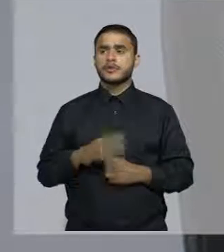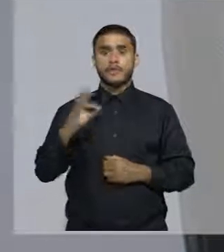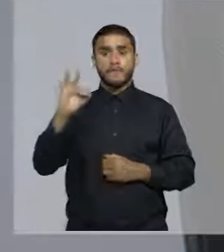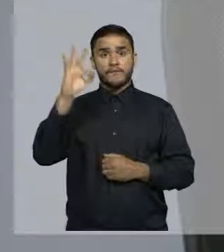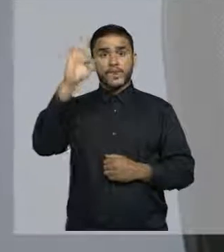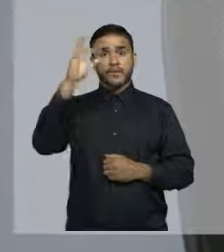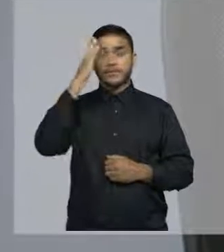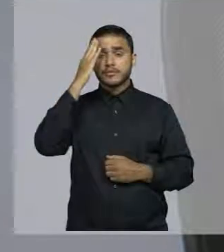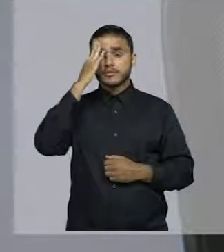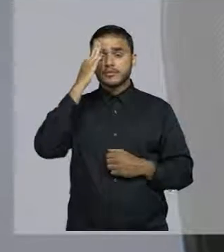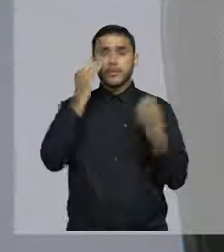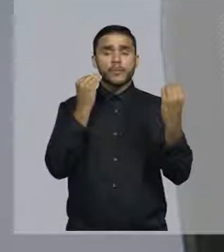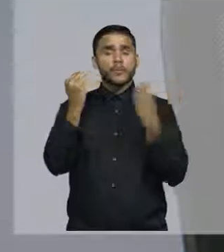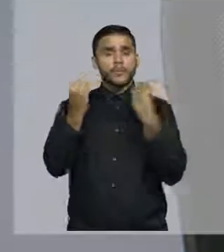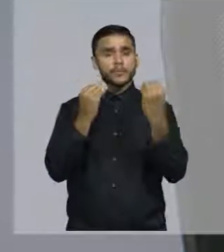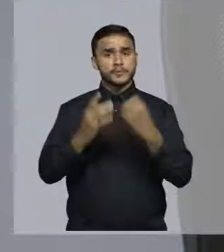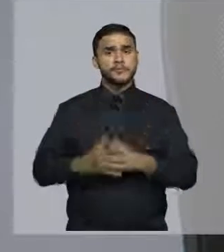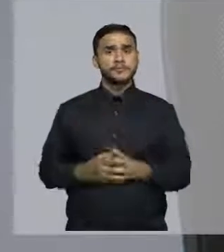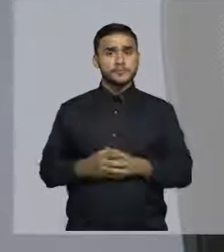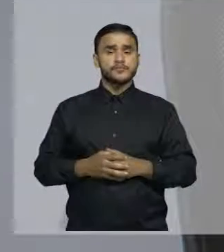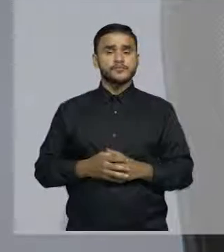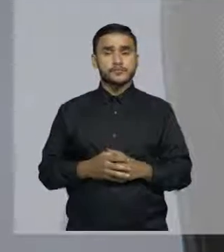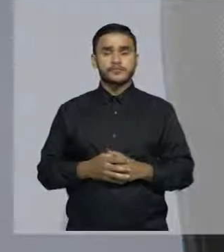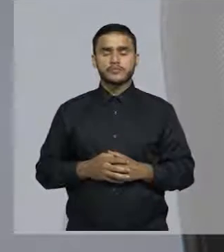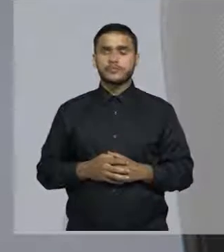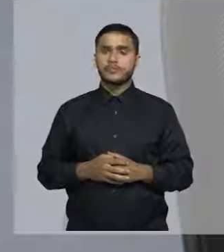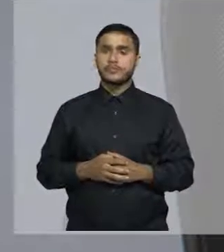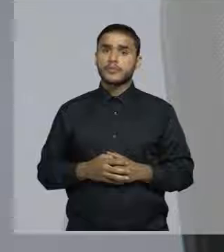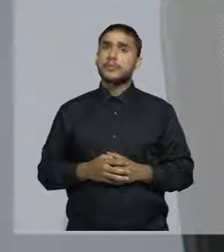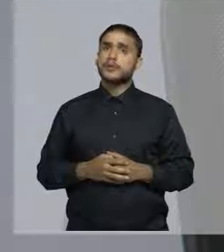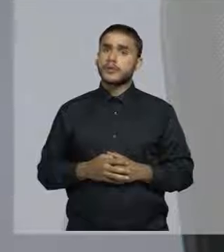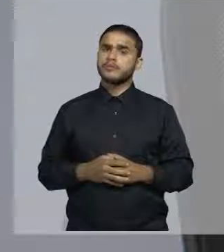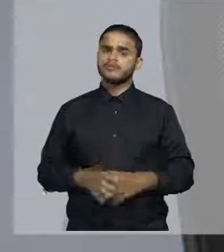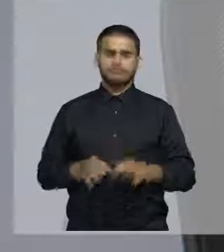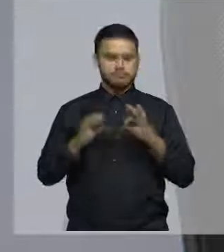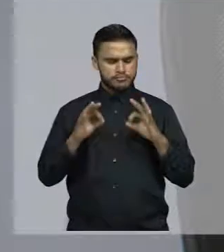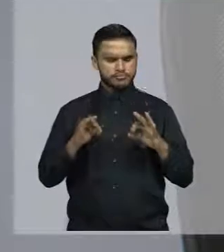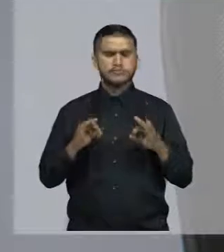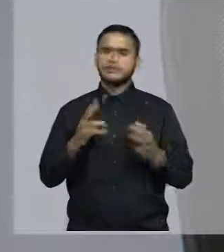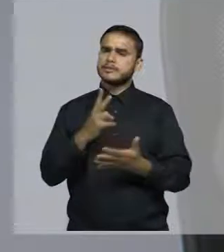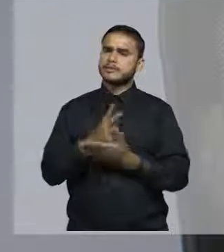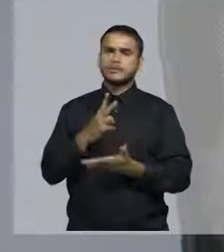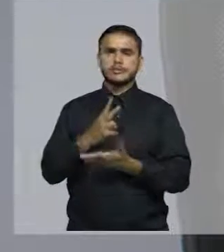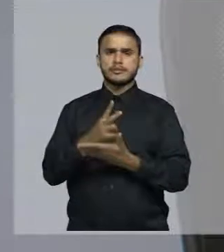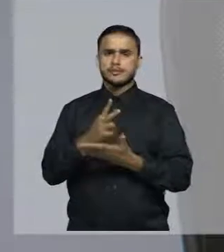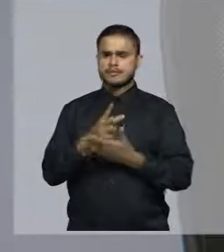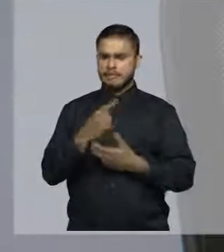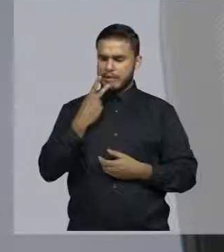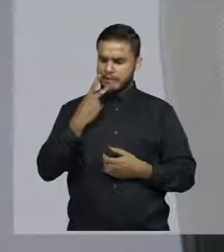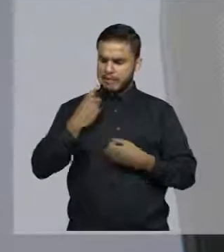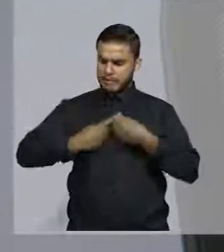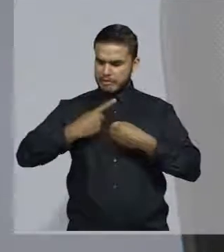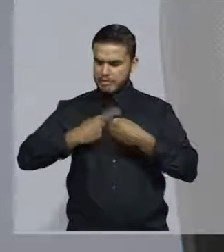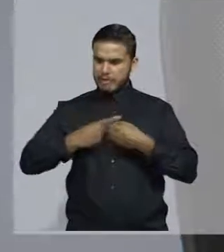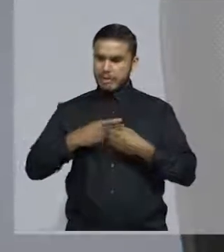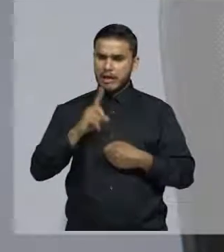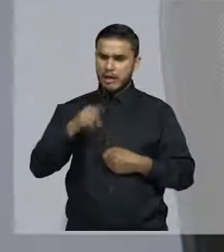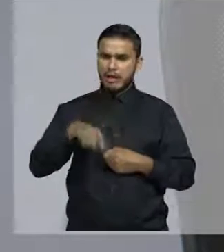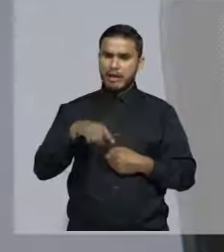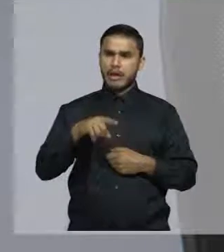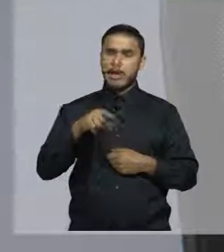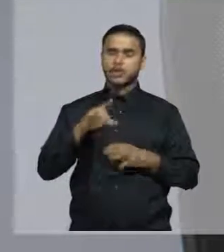Federado. A gente tem que pensar agora que é uma questão que perpassa o município, o Estado, o governo